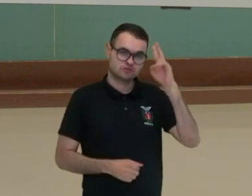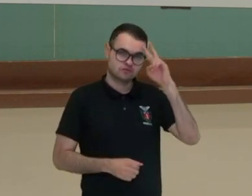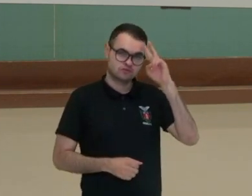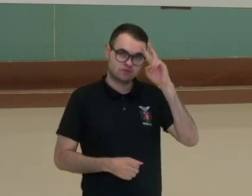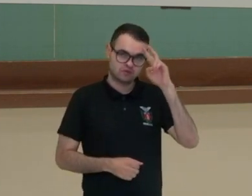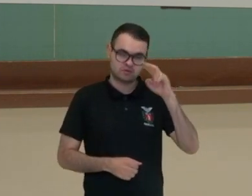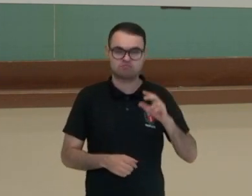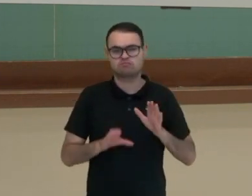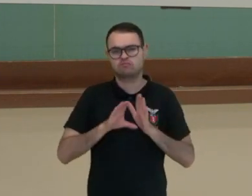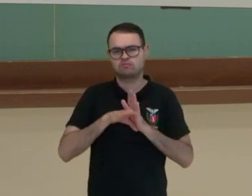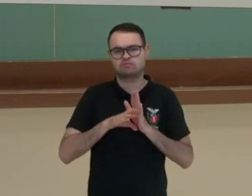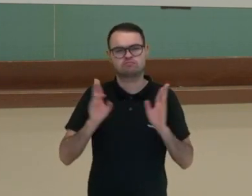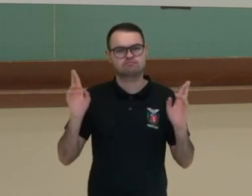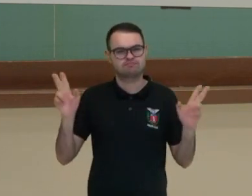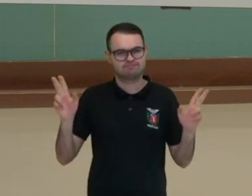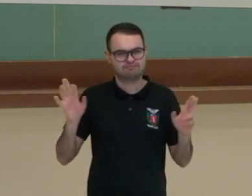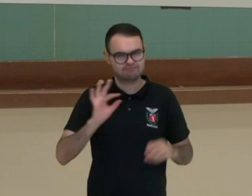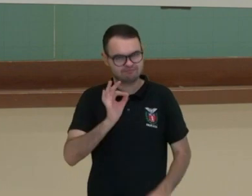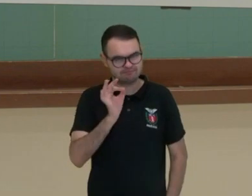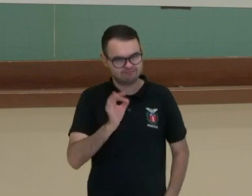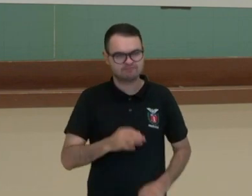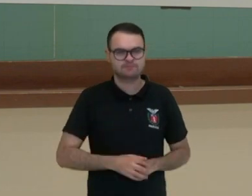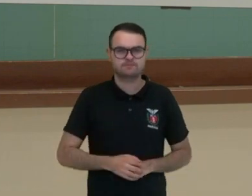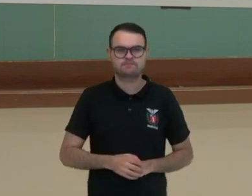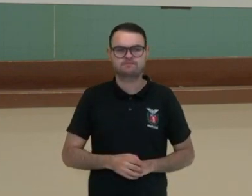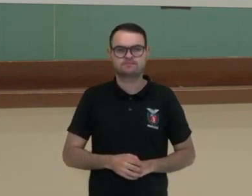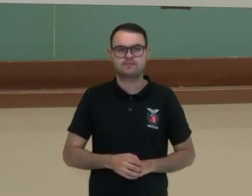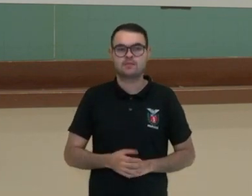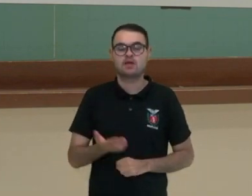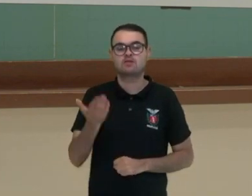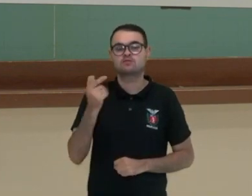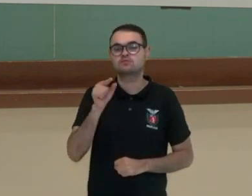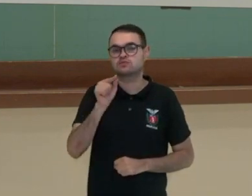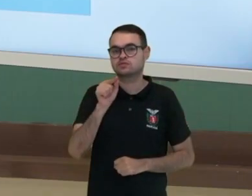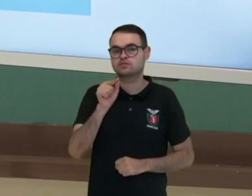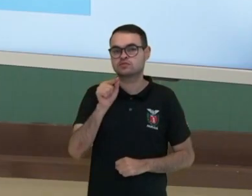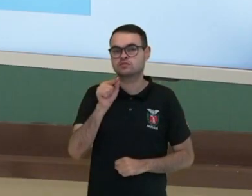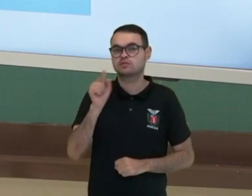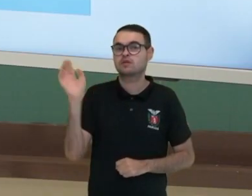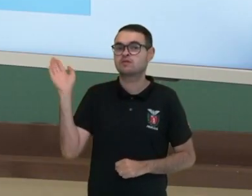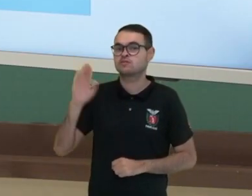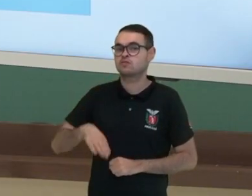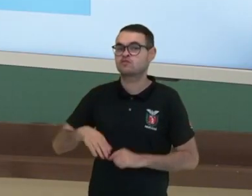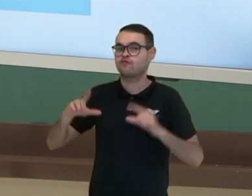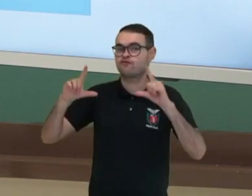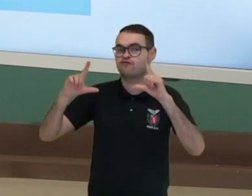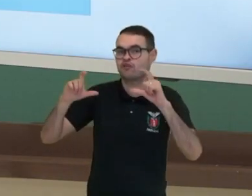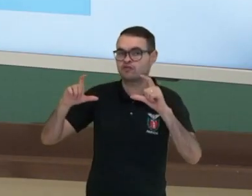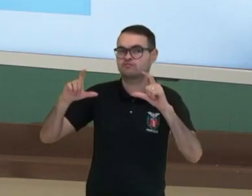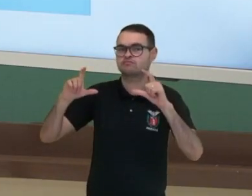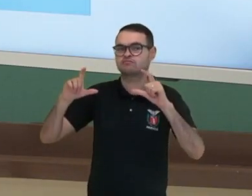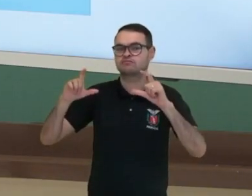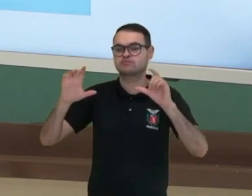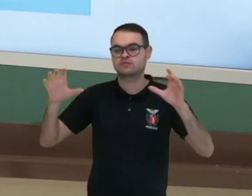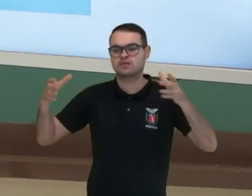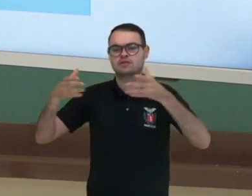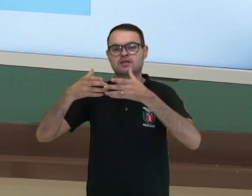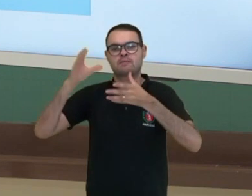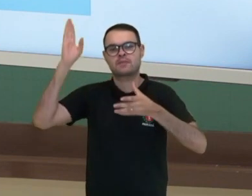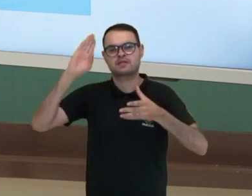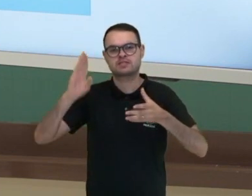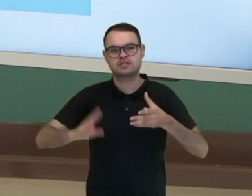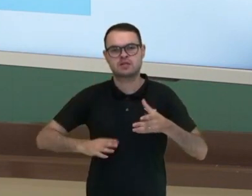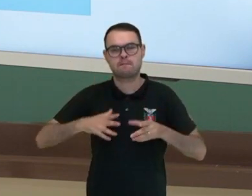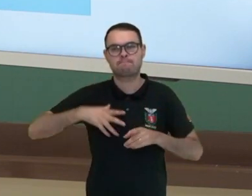são conceitos diferentes, né? Trouxe aqui para vocês uma fotografia da seleção brasileira, né?